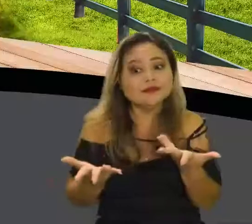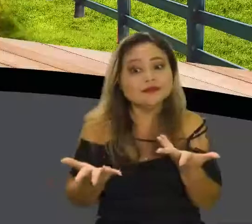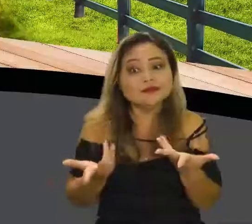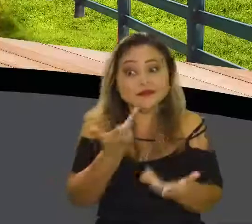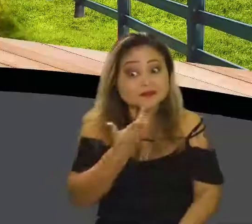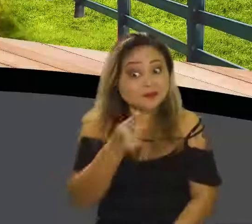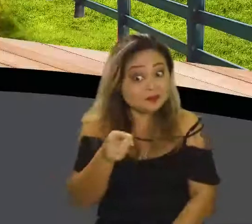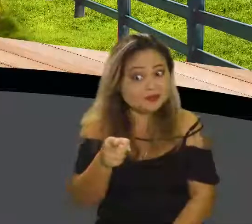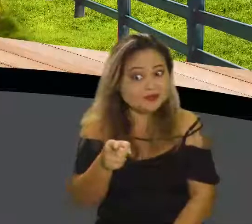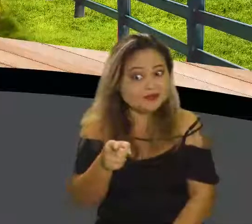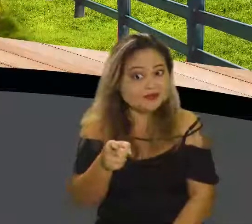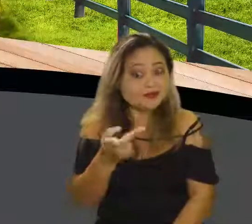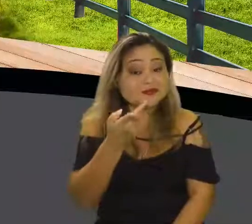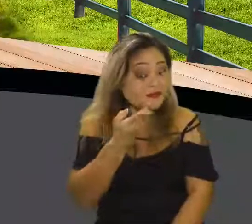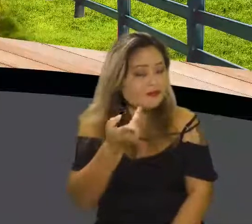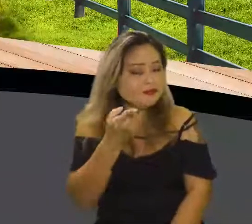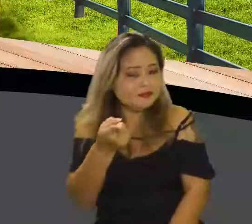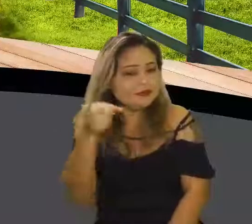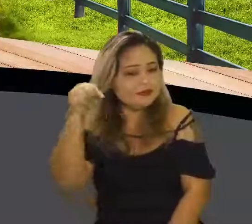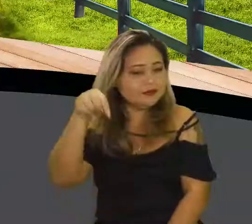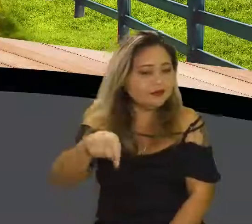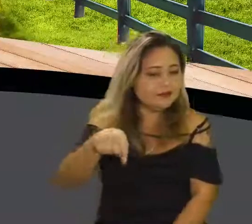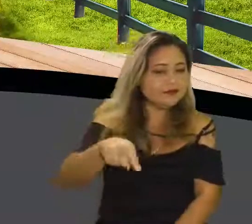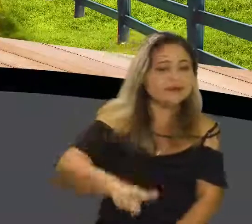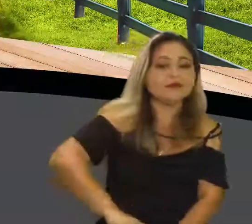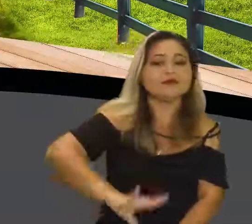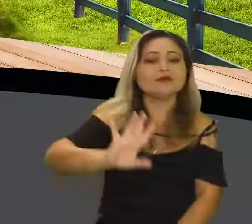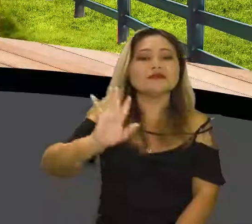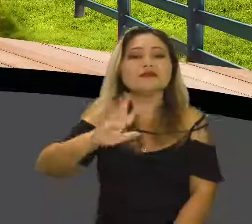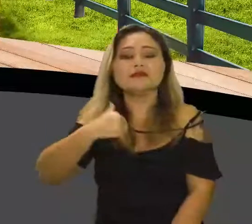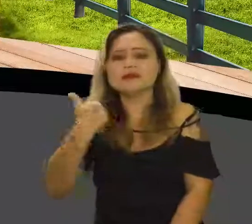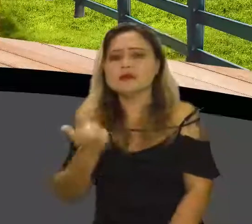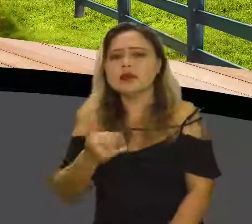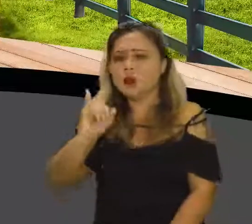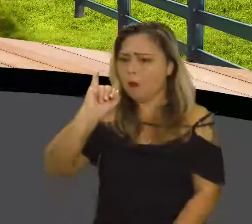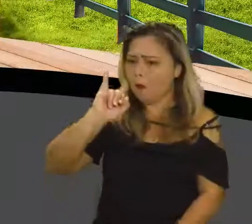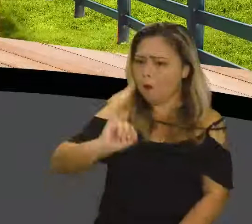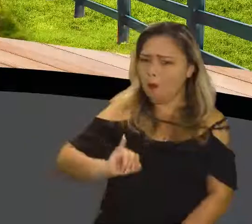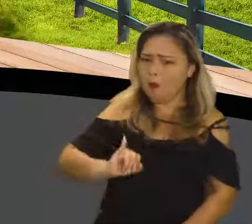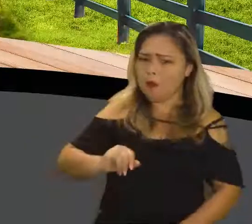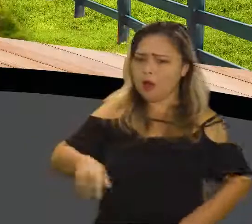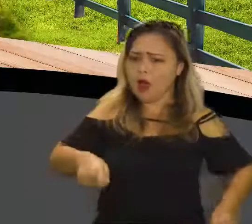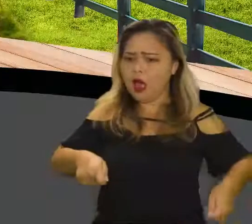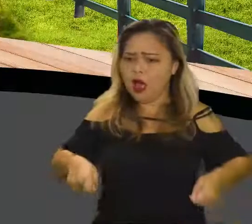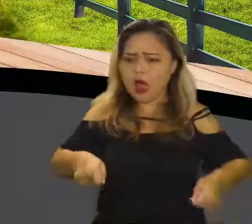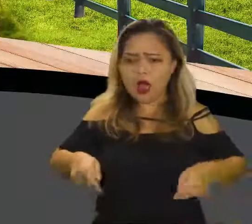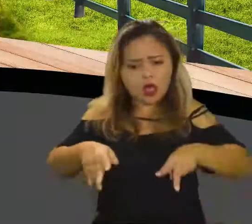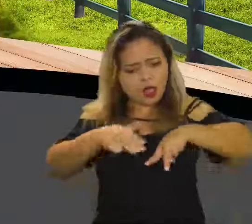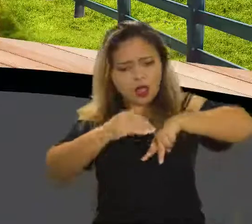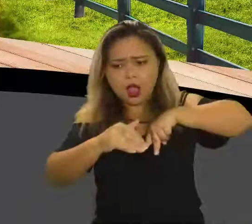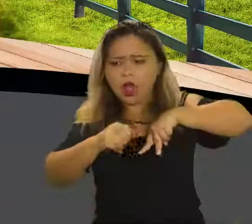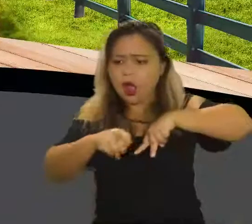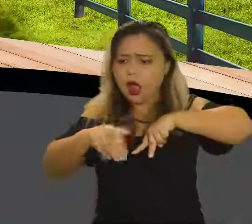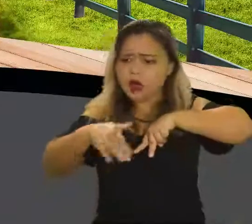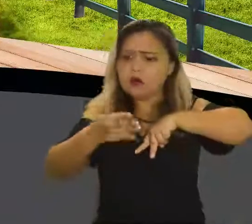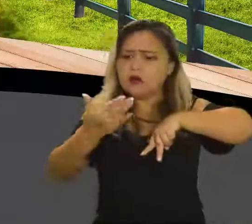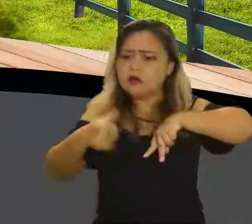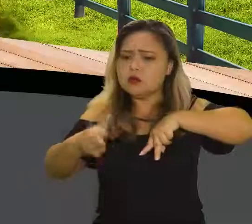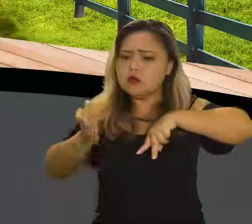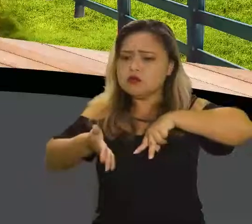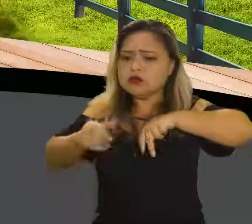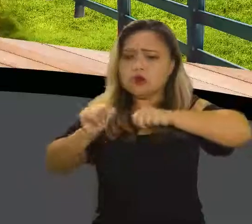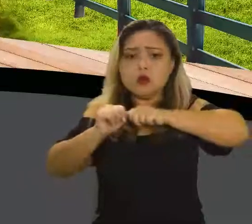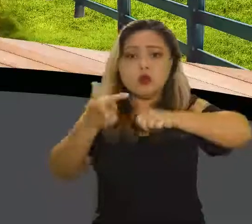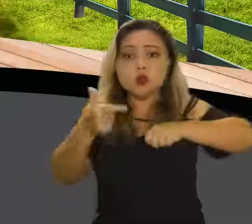Eu não disse? Eu não falei? Olha aqui, eu. Gente, parece que eu tô emagrecendo, a calça tá ficando, olha. Meu Deus, tem que encher. Já